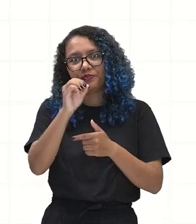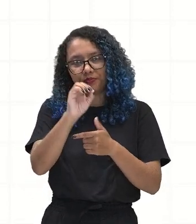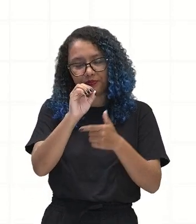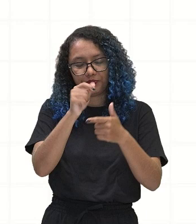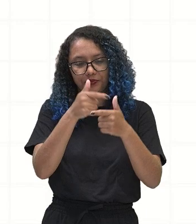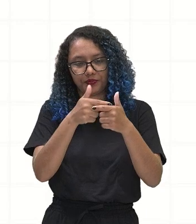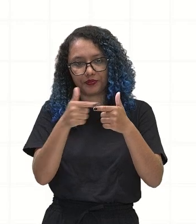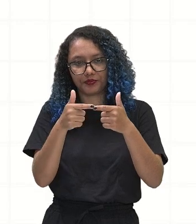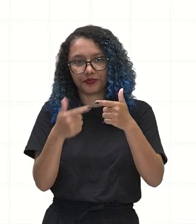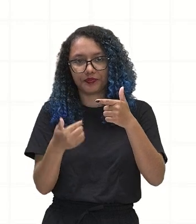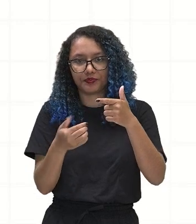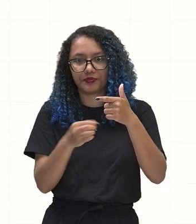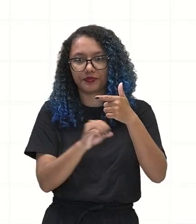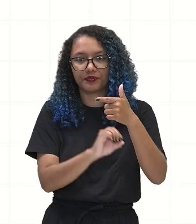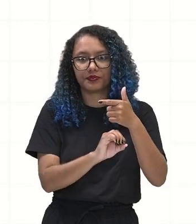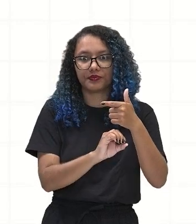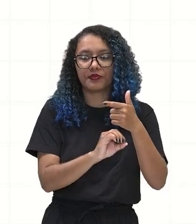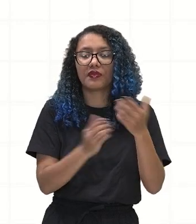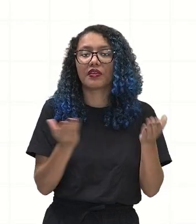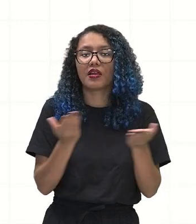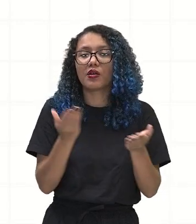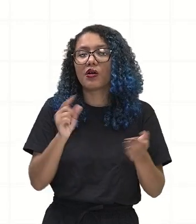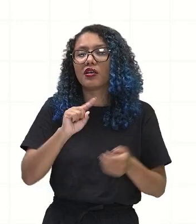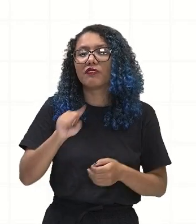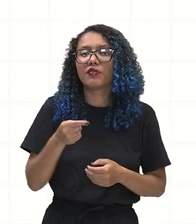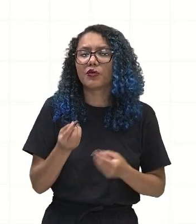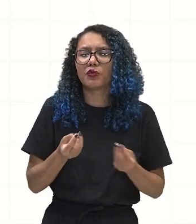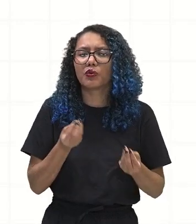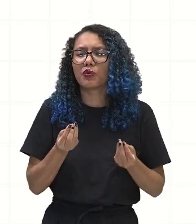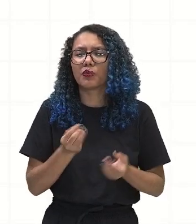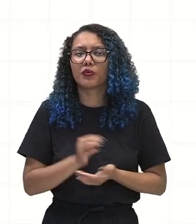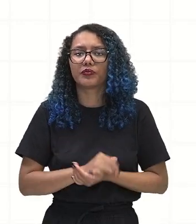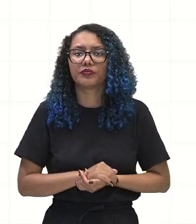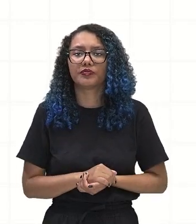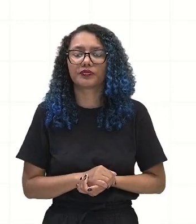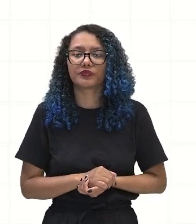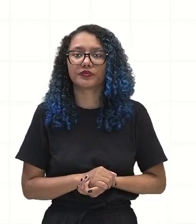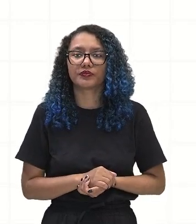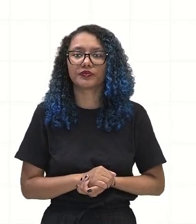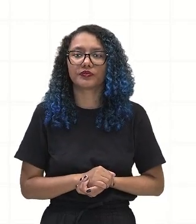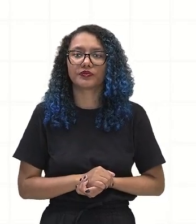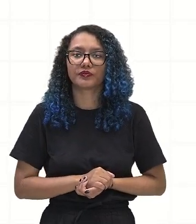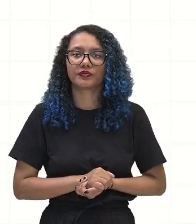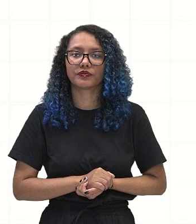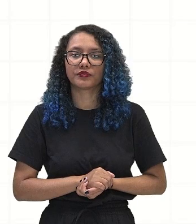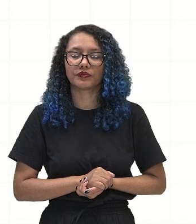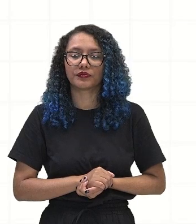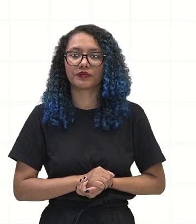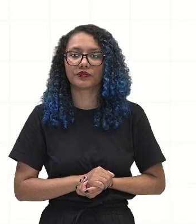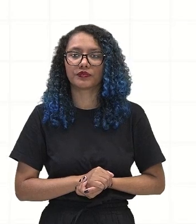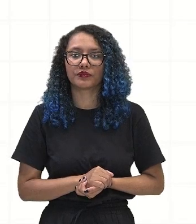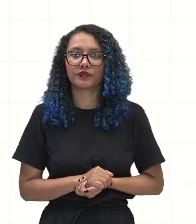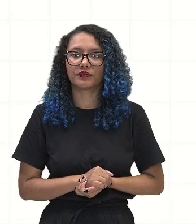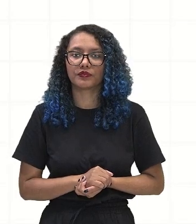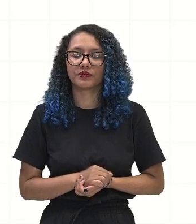forma decimal, né? É igual a, olha